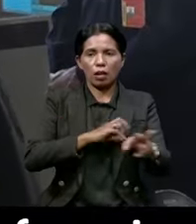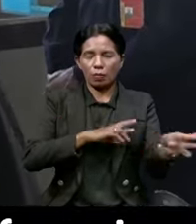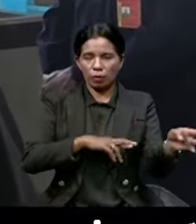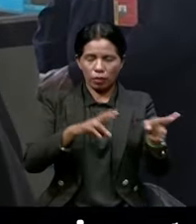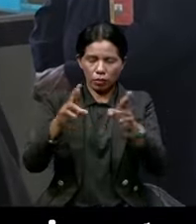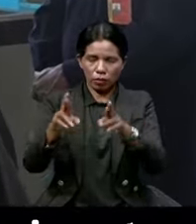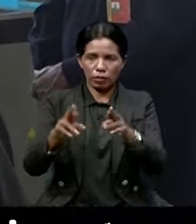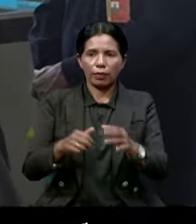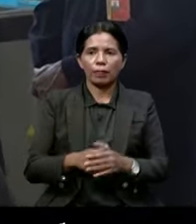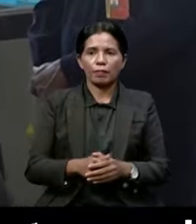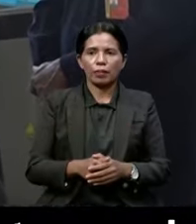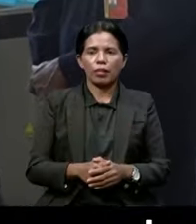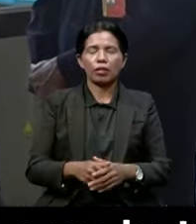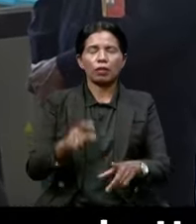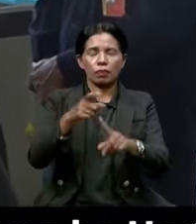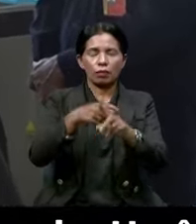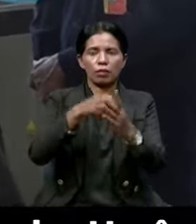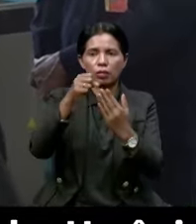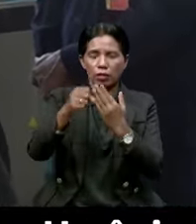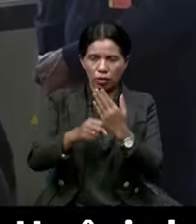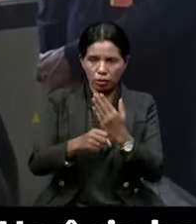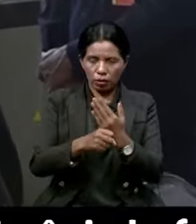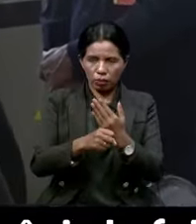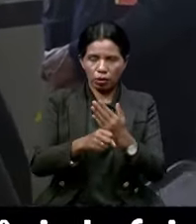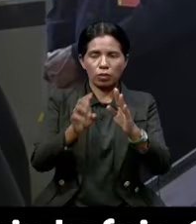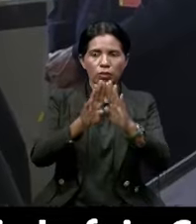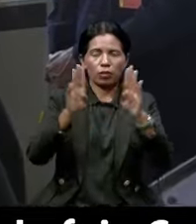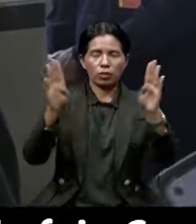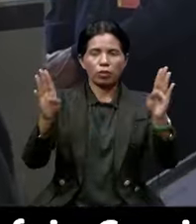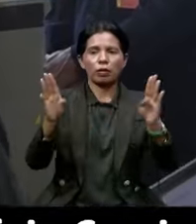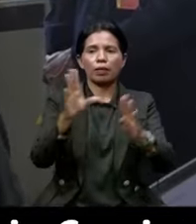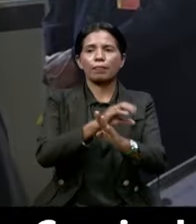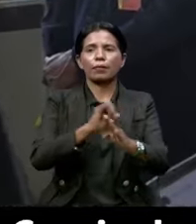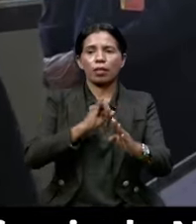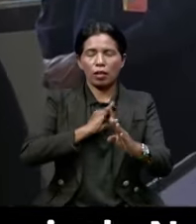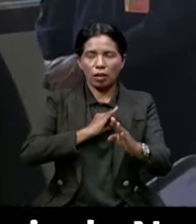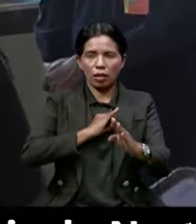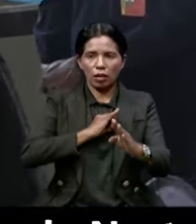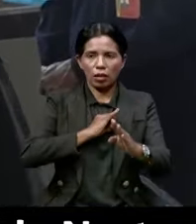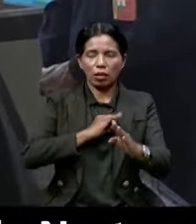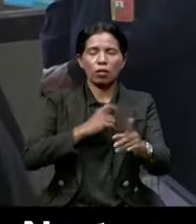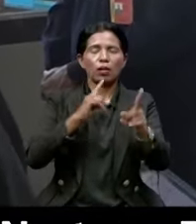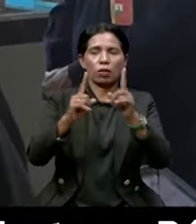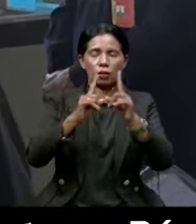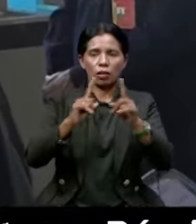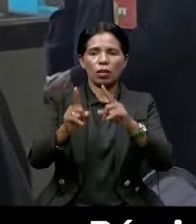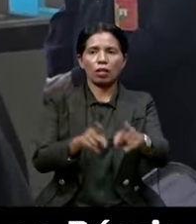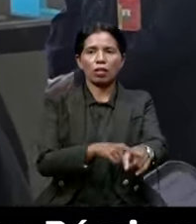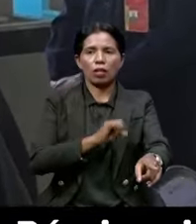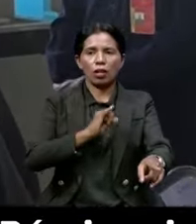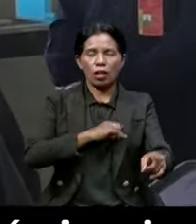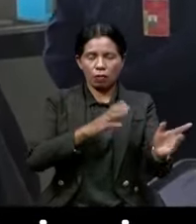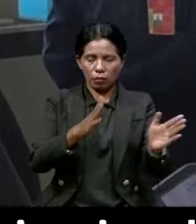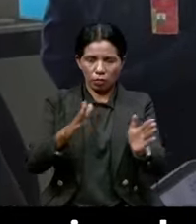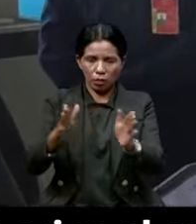qualquer maneira, em setembro, abertura da sessão legislativa, ao sei, colia Naru, ao prepara da